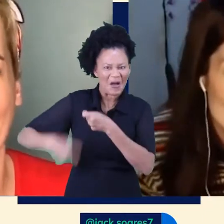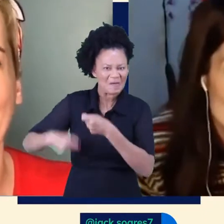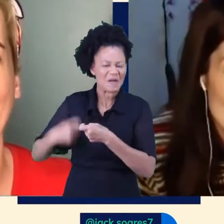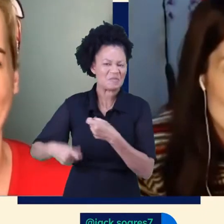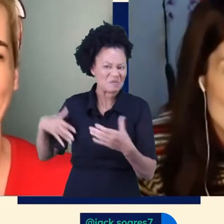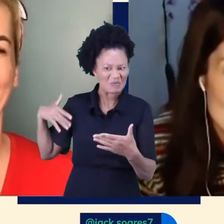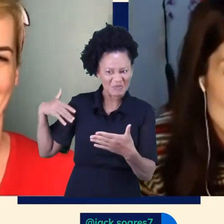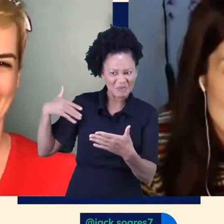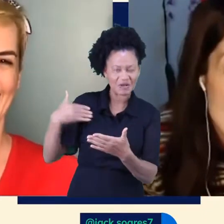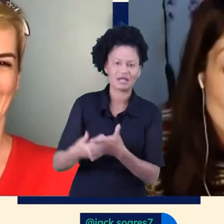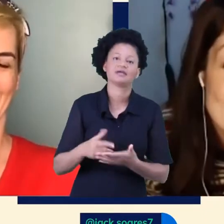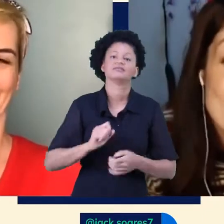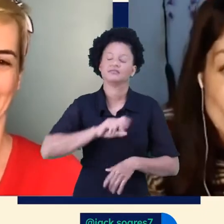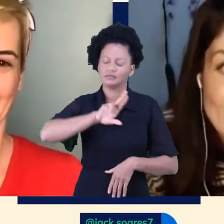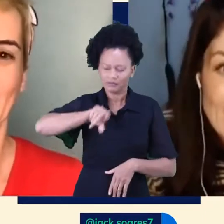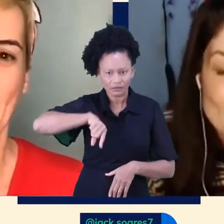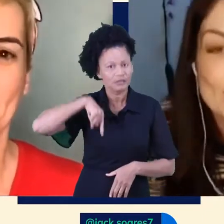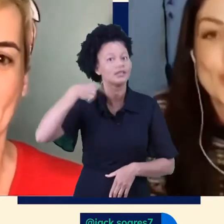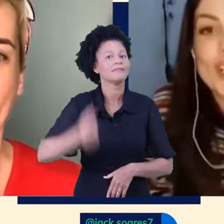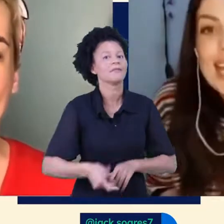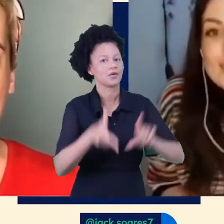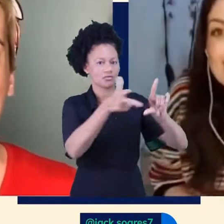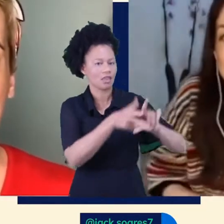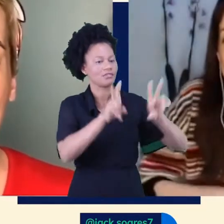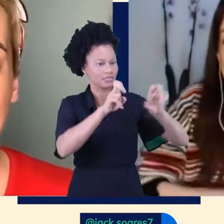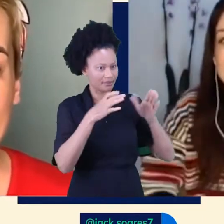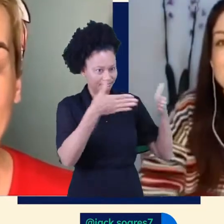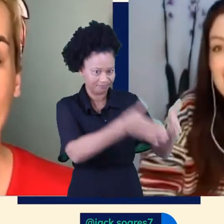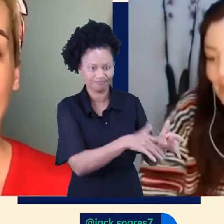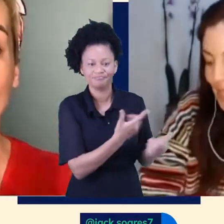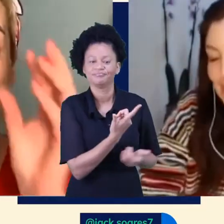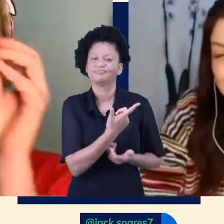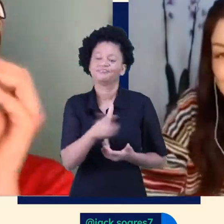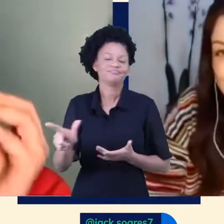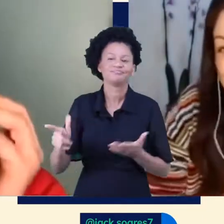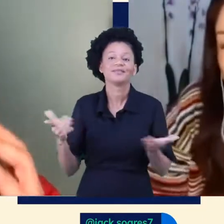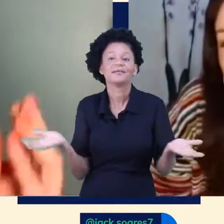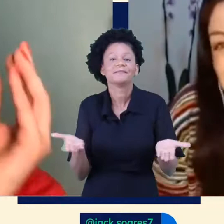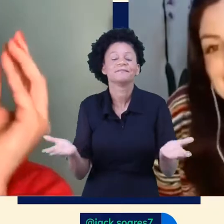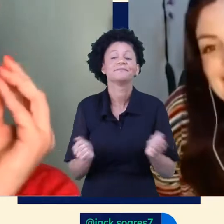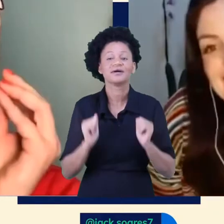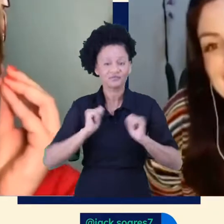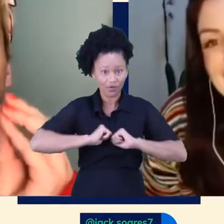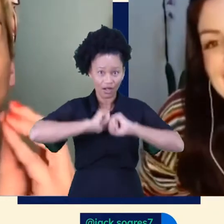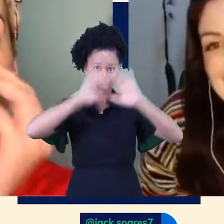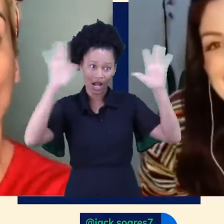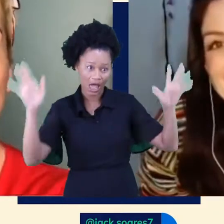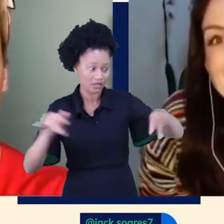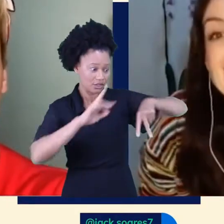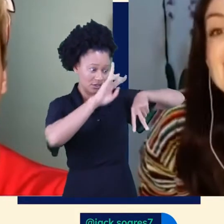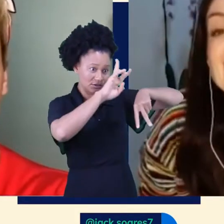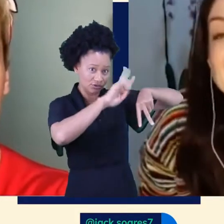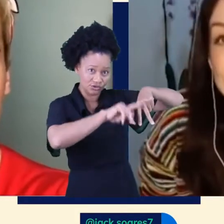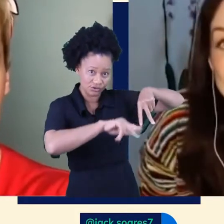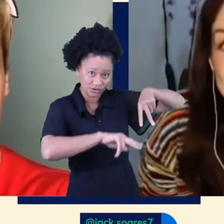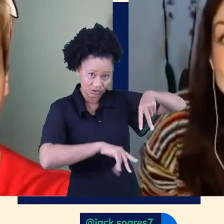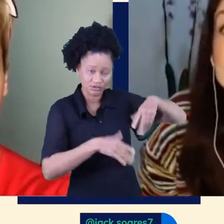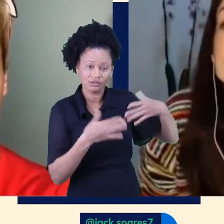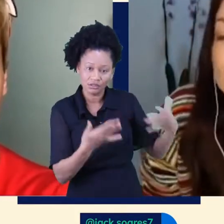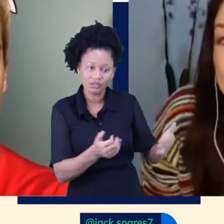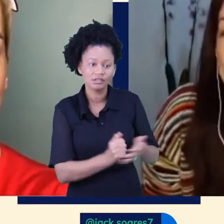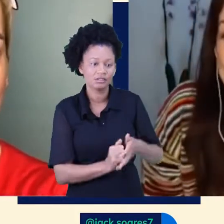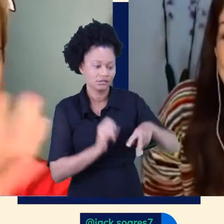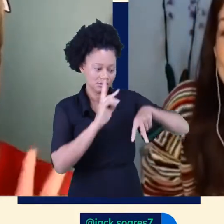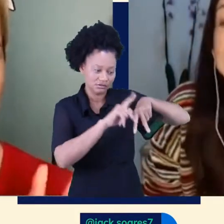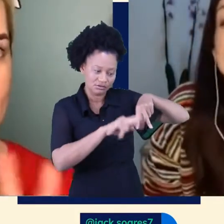isso, no dia que a gente quiser. Mas simbora lá, acho que ficou claro o que é gênero, né, amiga? Então, gênero tá ligado à construção